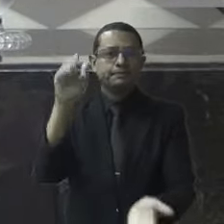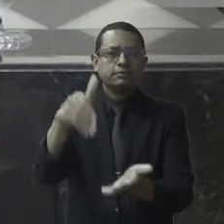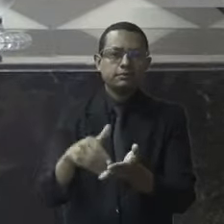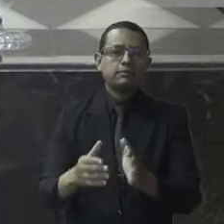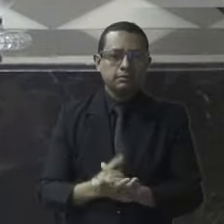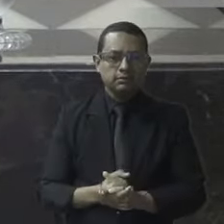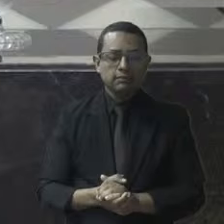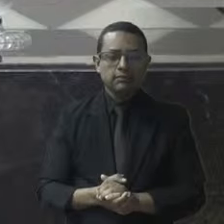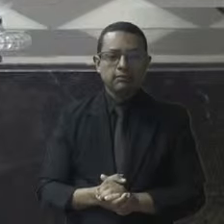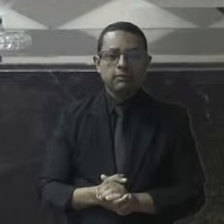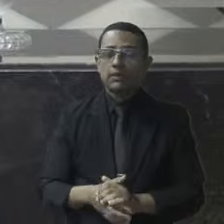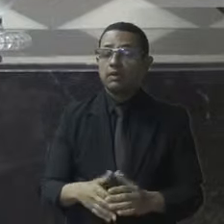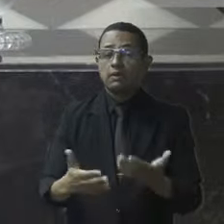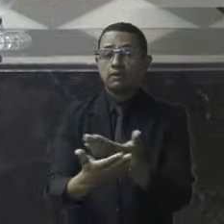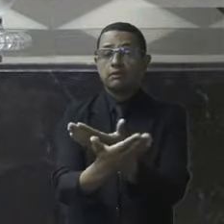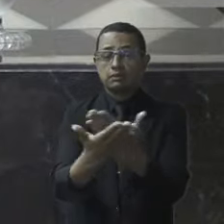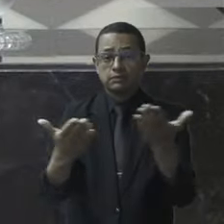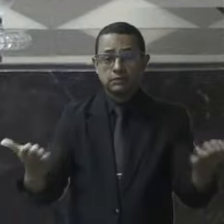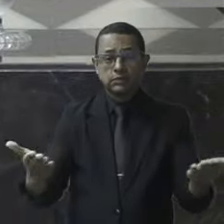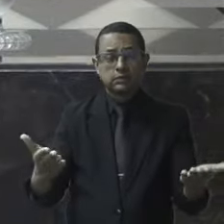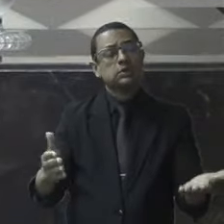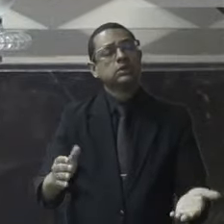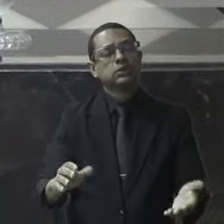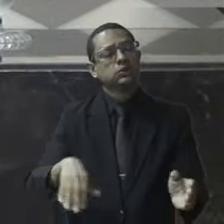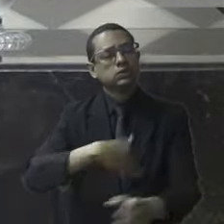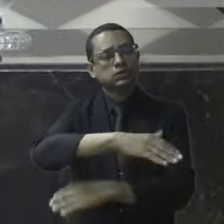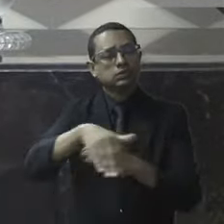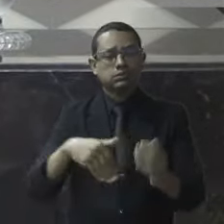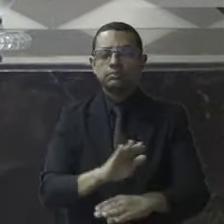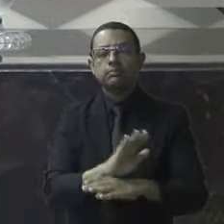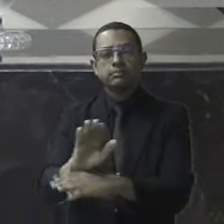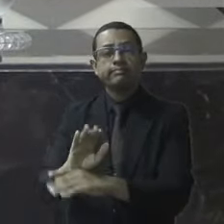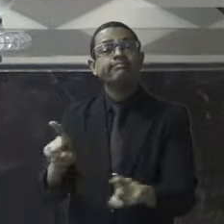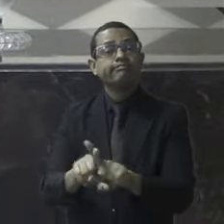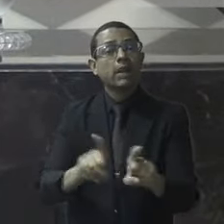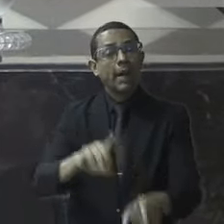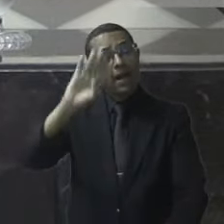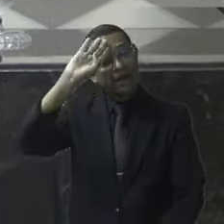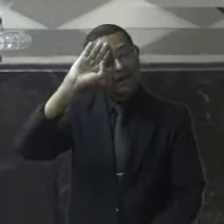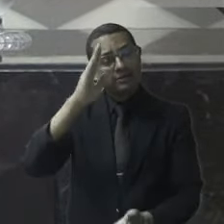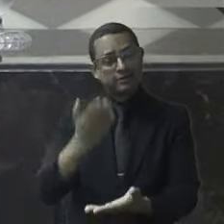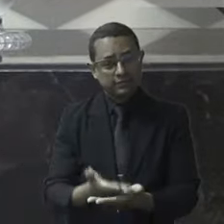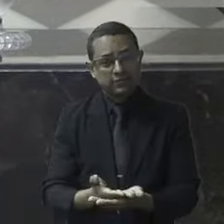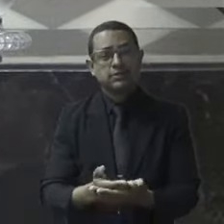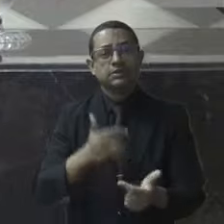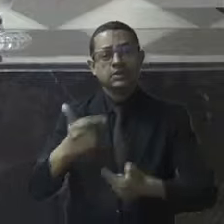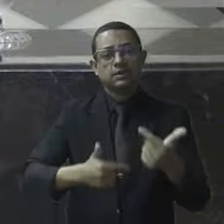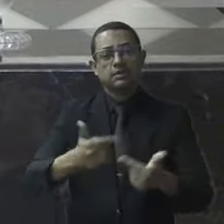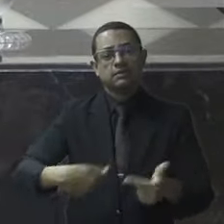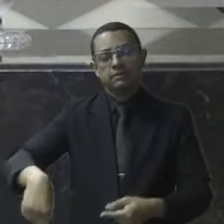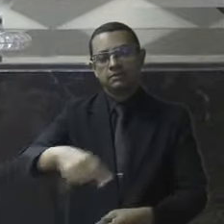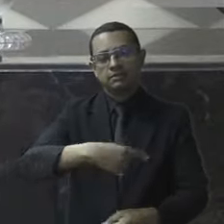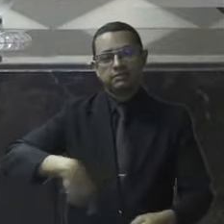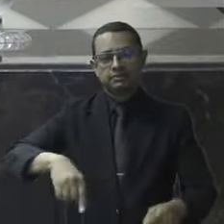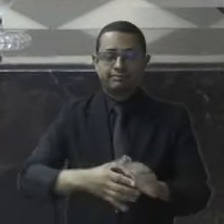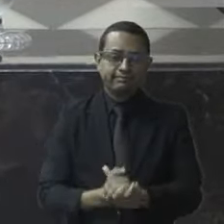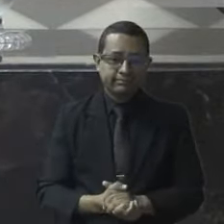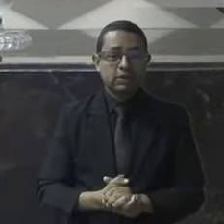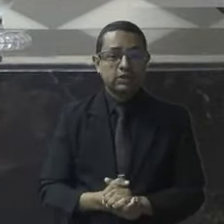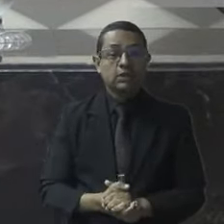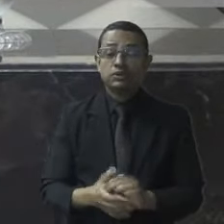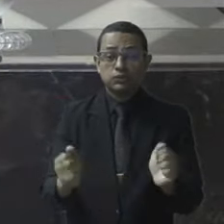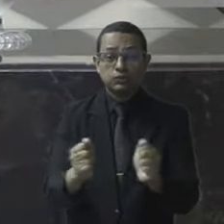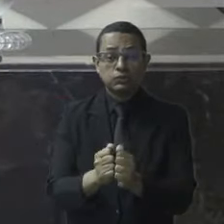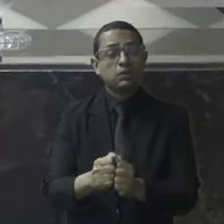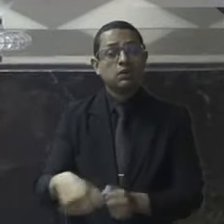todos por suas contribuições e pela confiança depositada em nosso trabalho. Que possamos